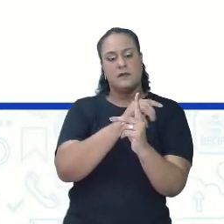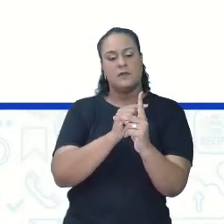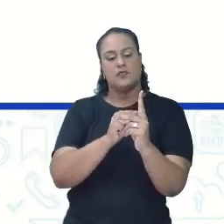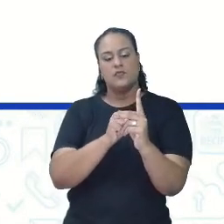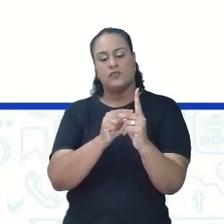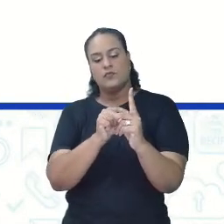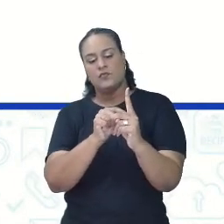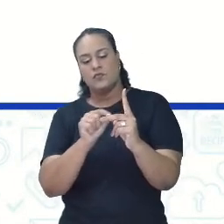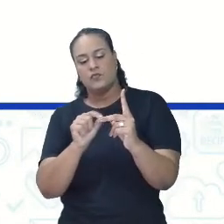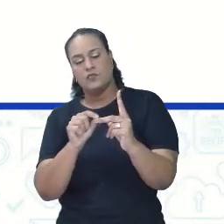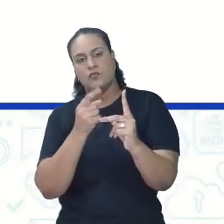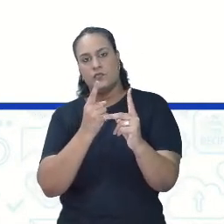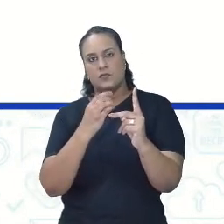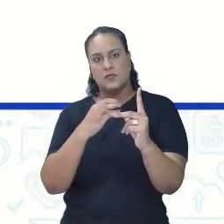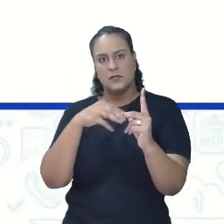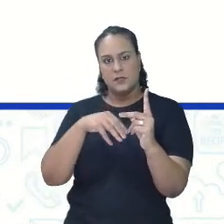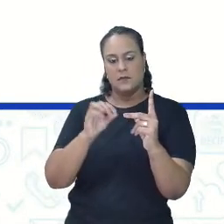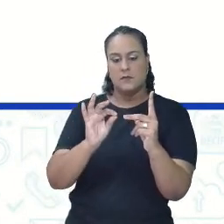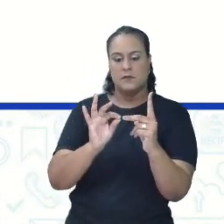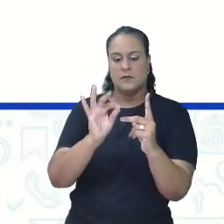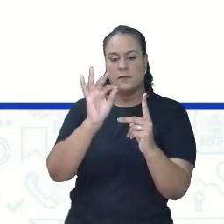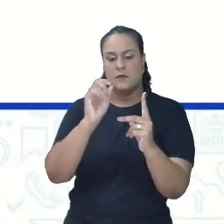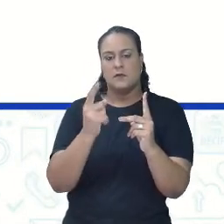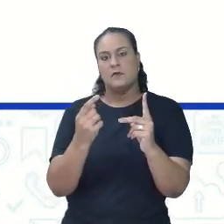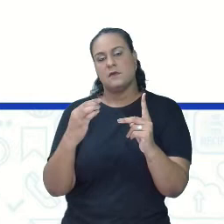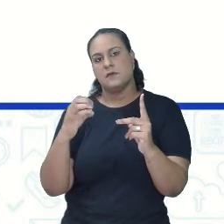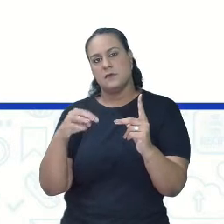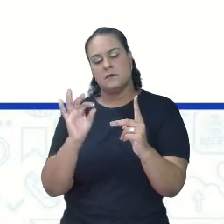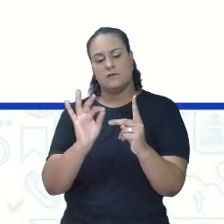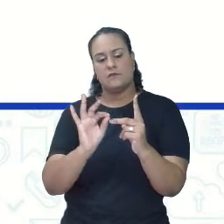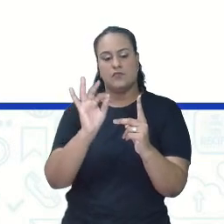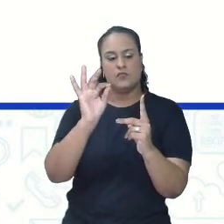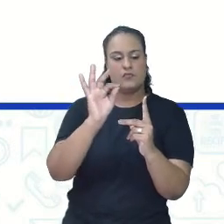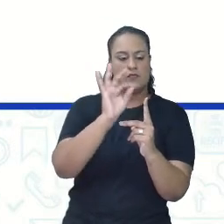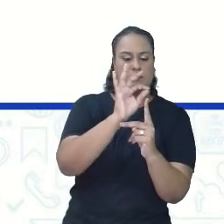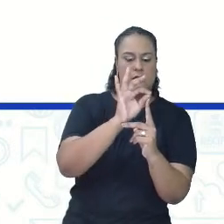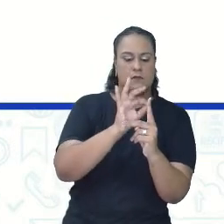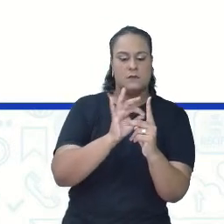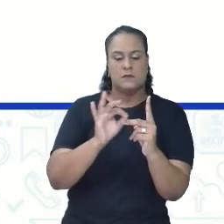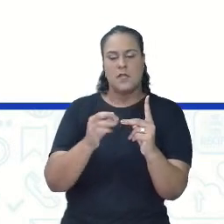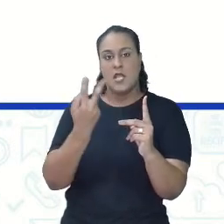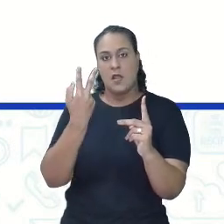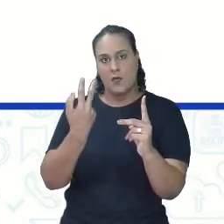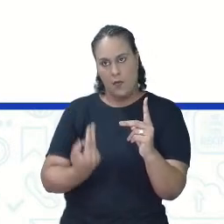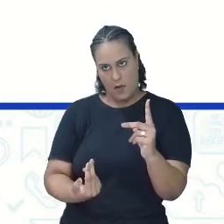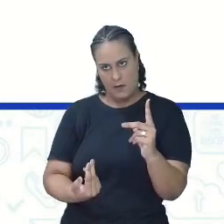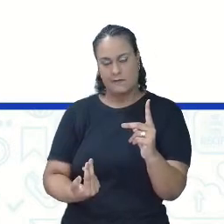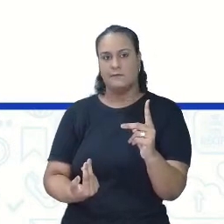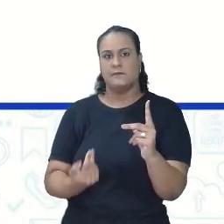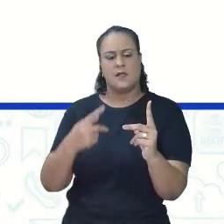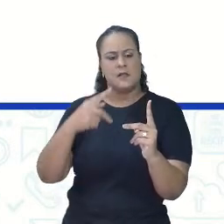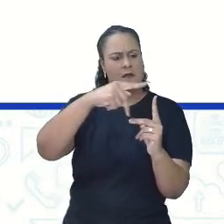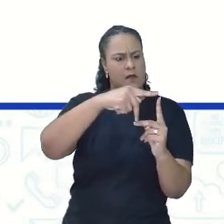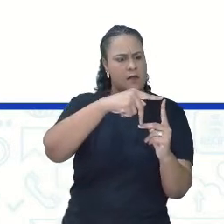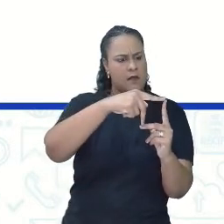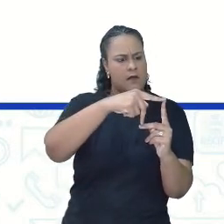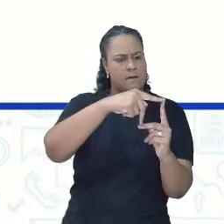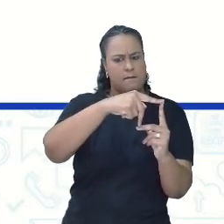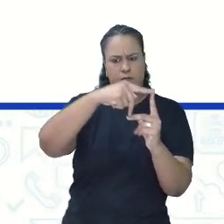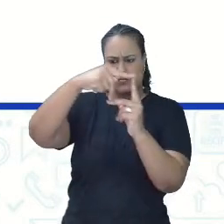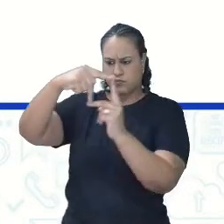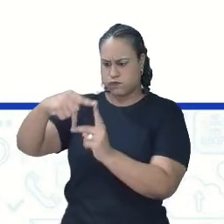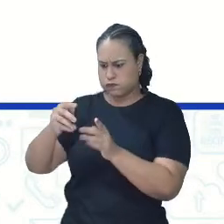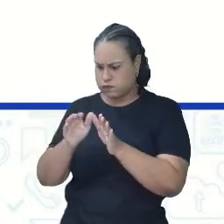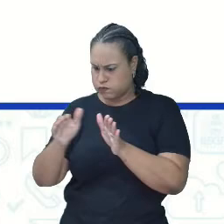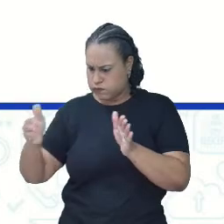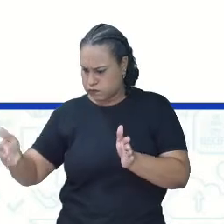aí, quando a gente verifica essa mesma ideia de colocar a quantidade dentro desse bloco grandão, a gente utilizou aí